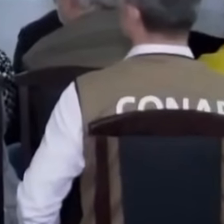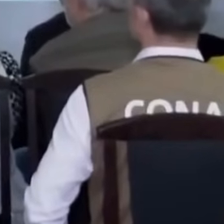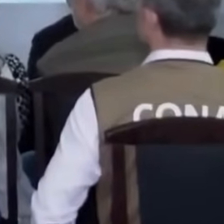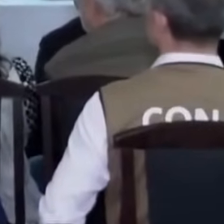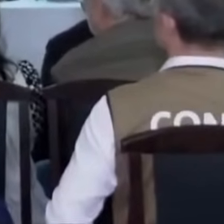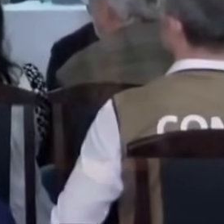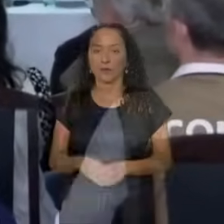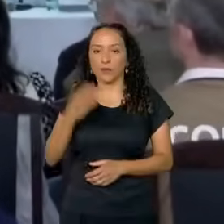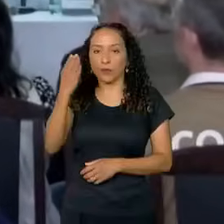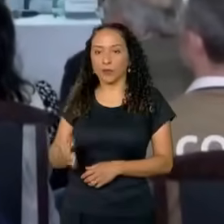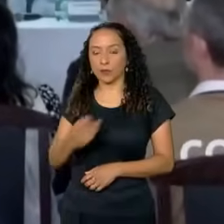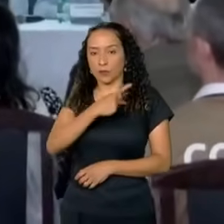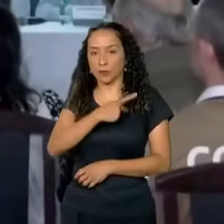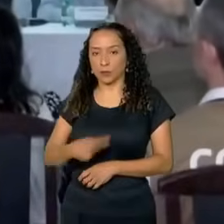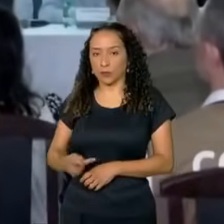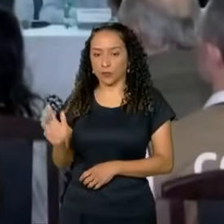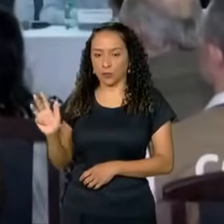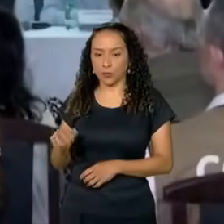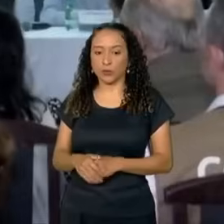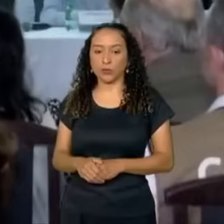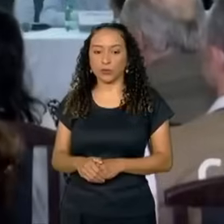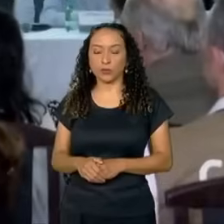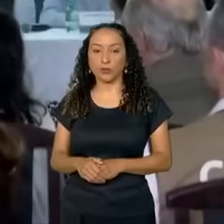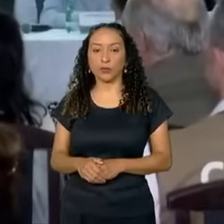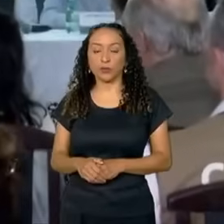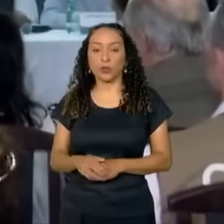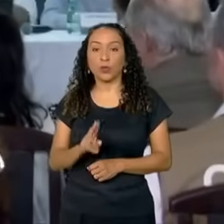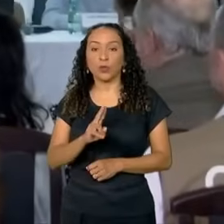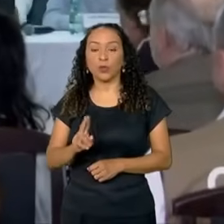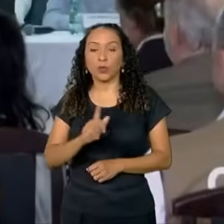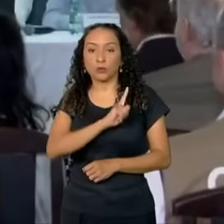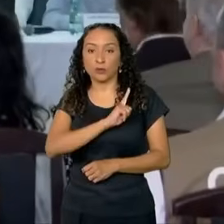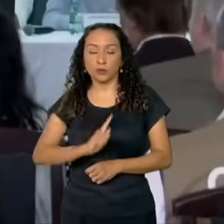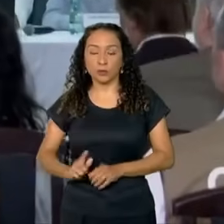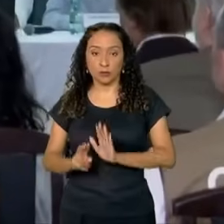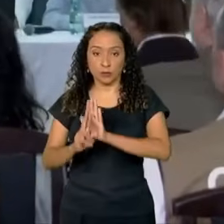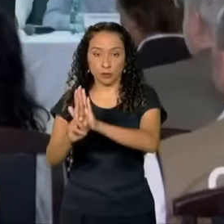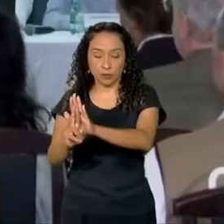Senhor presidente, seu nome do governador, eu quero estender aqui